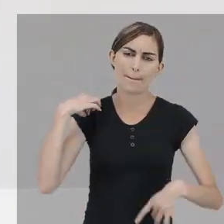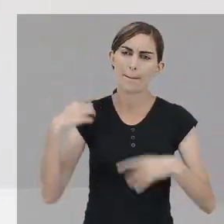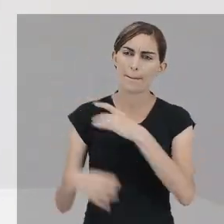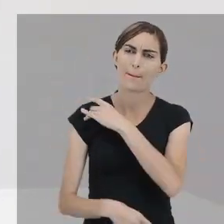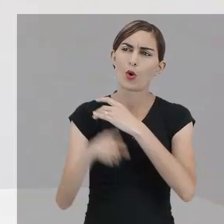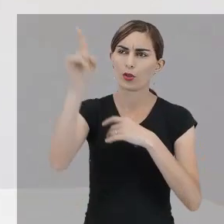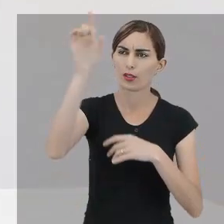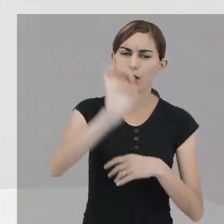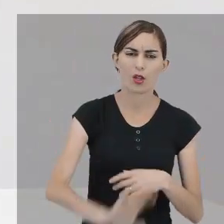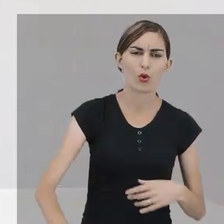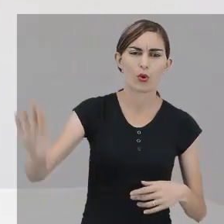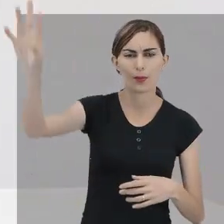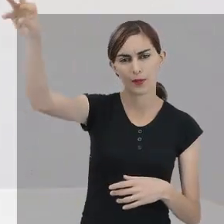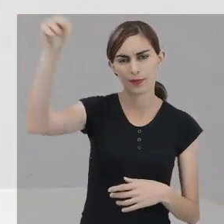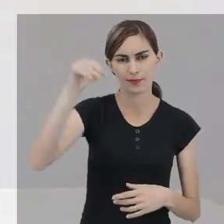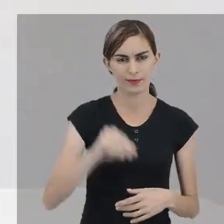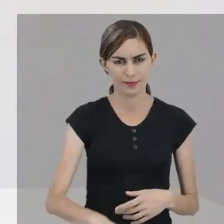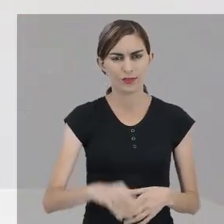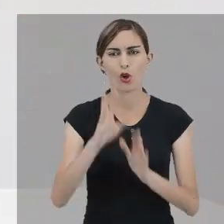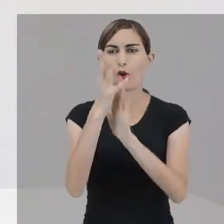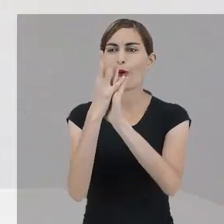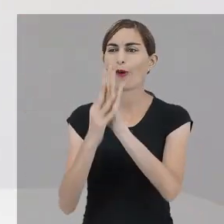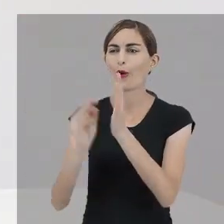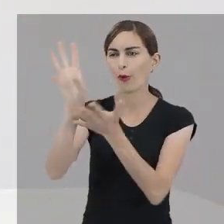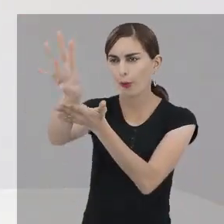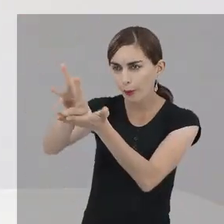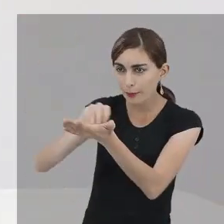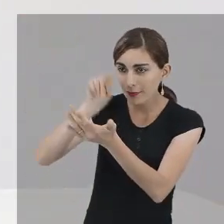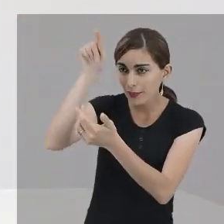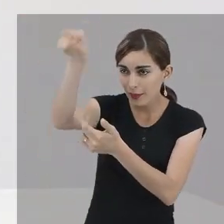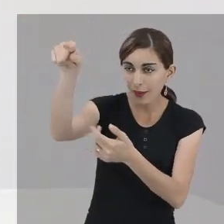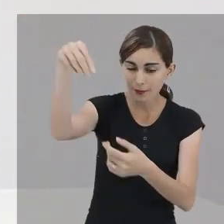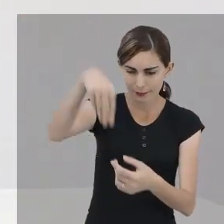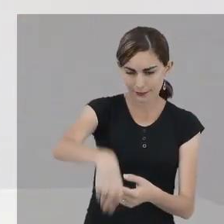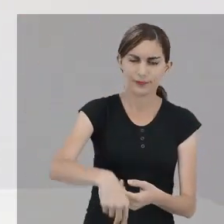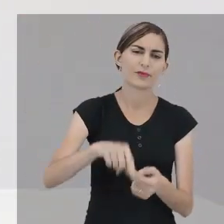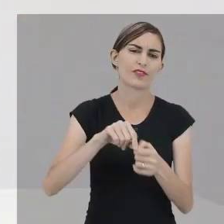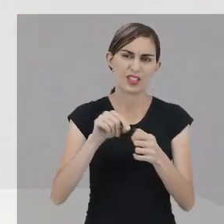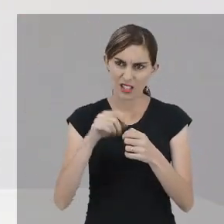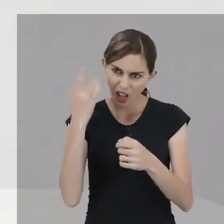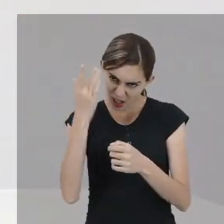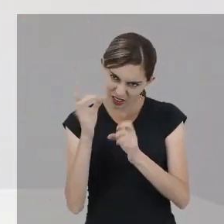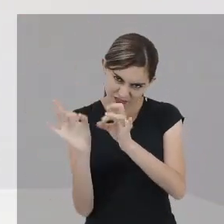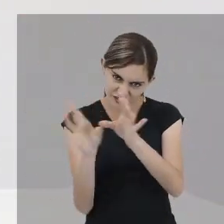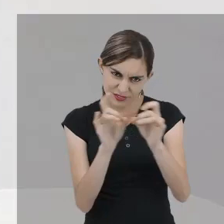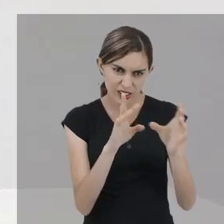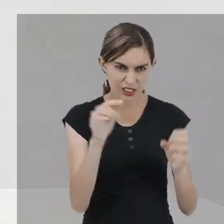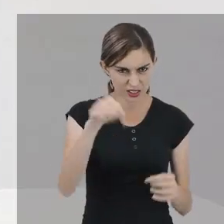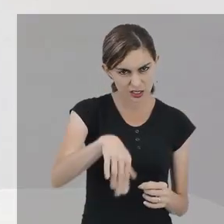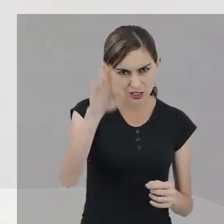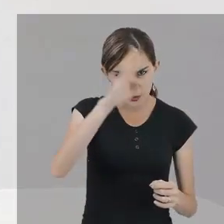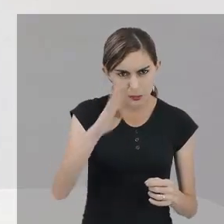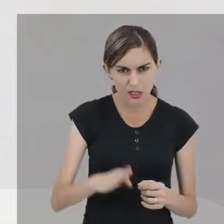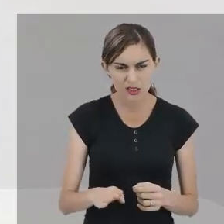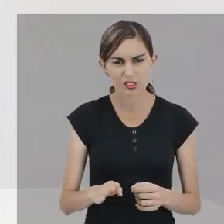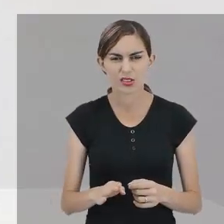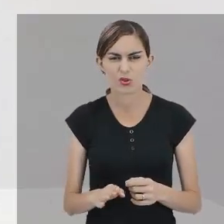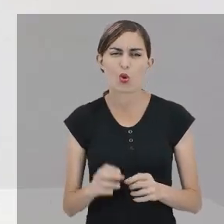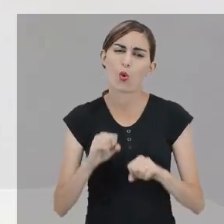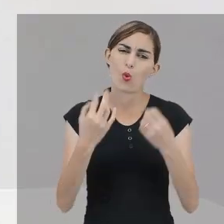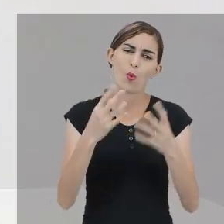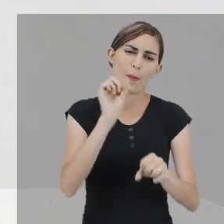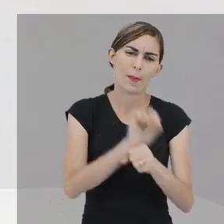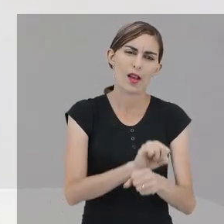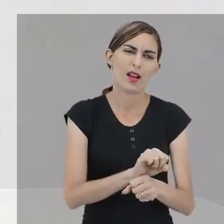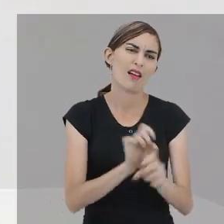moda europeia e trouxesse o produto exatamente na mesma cor aqui para o Brasil. Você acha que venderia? Ou você acredita que esses produtos